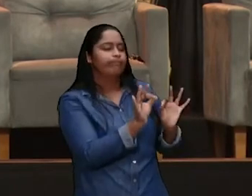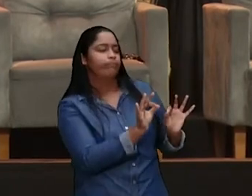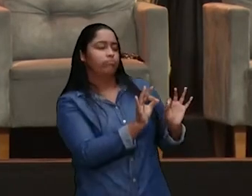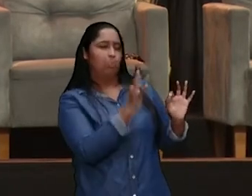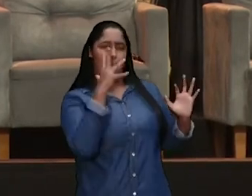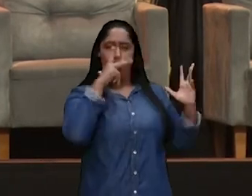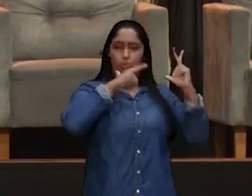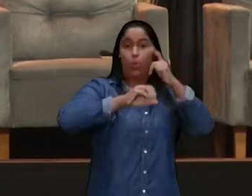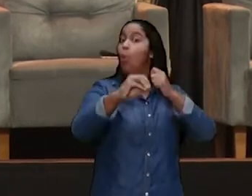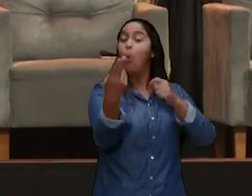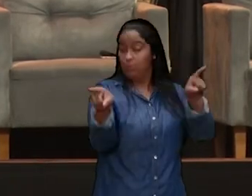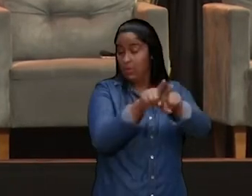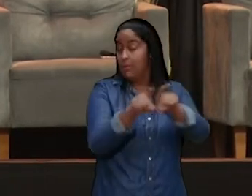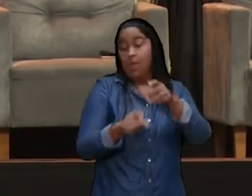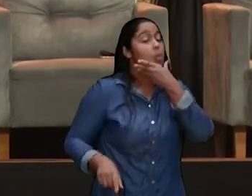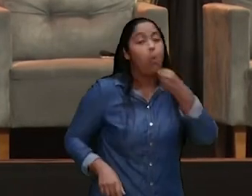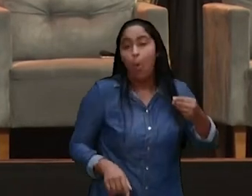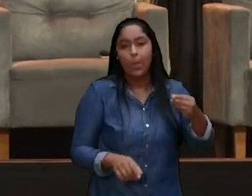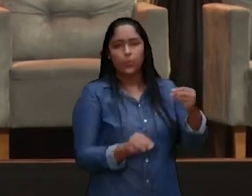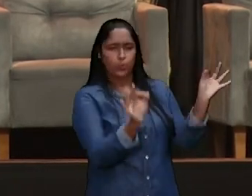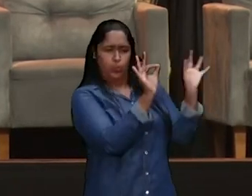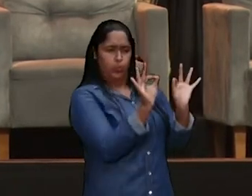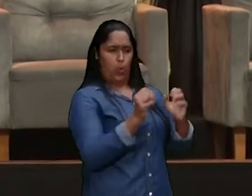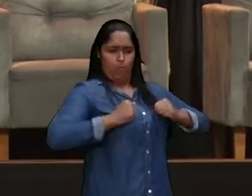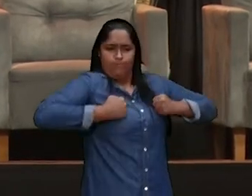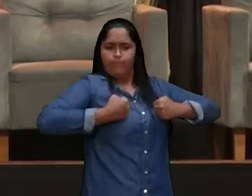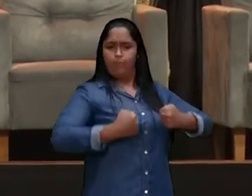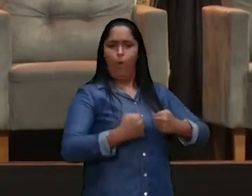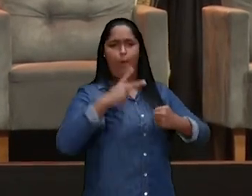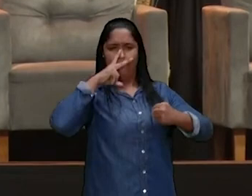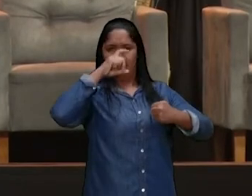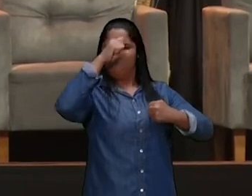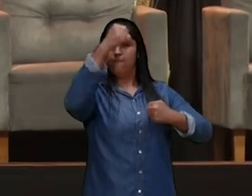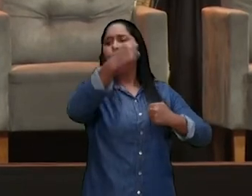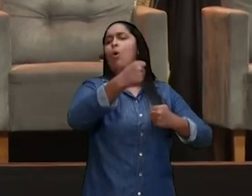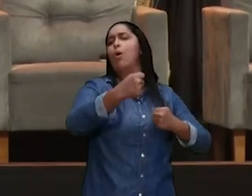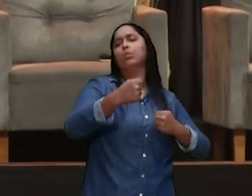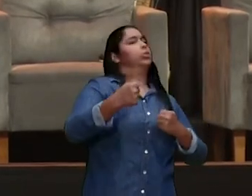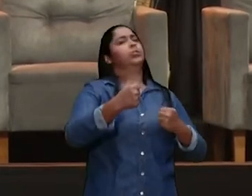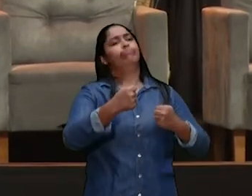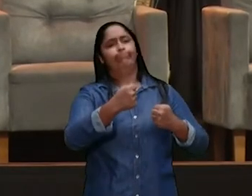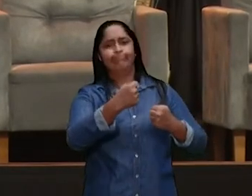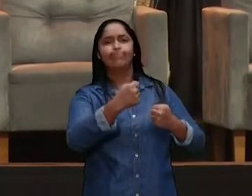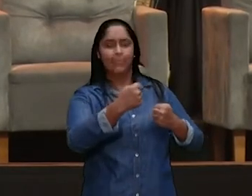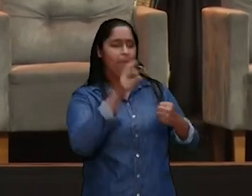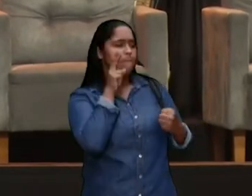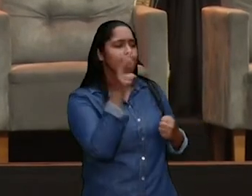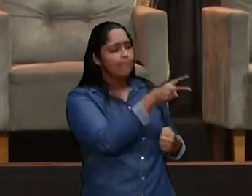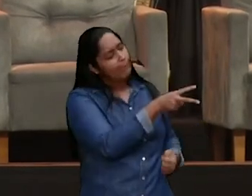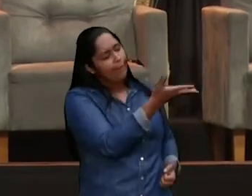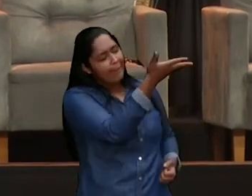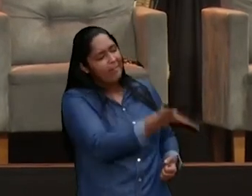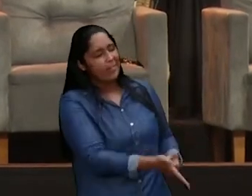saradão sem camisa então aí você vê aquilo aquilo é o início para te levar para outra coisa aquilo diz para